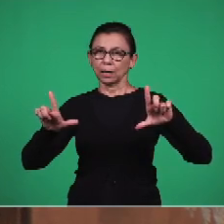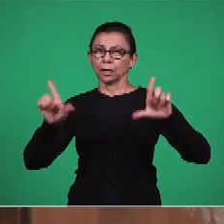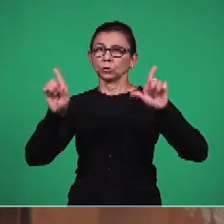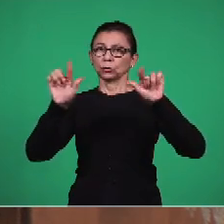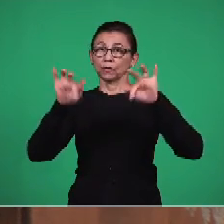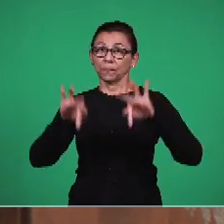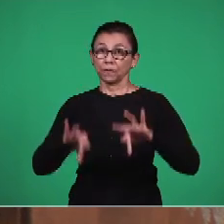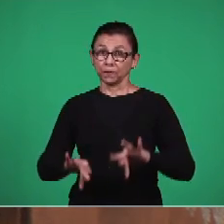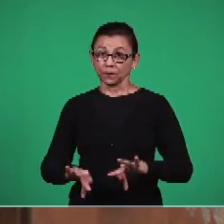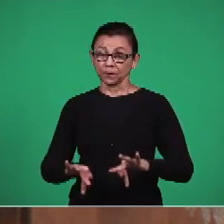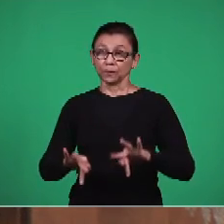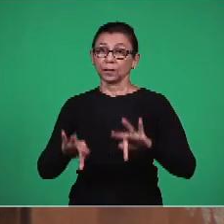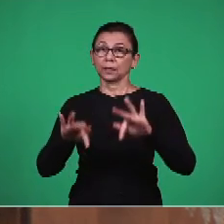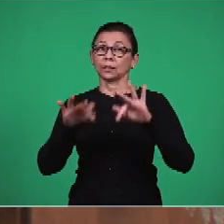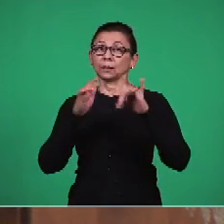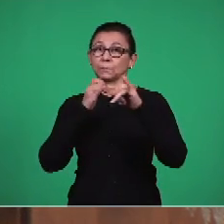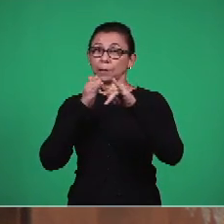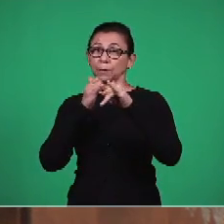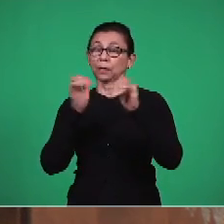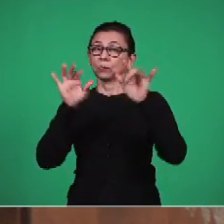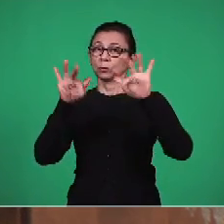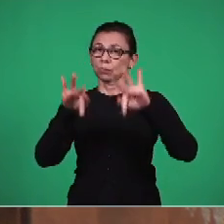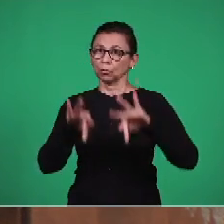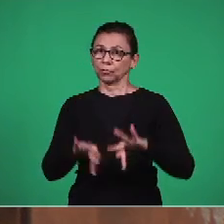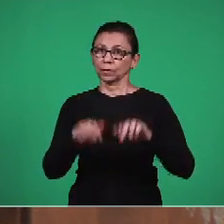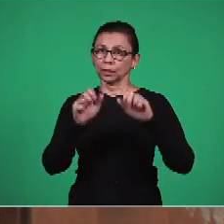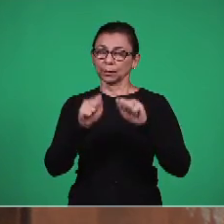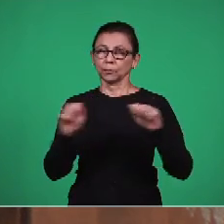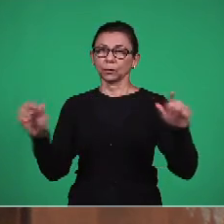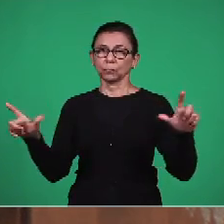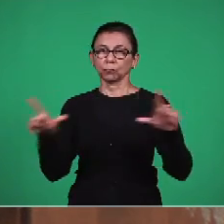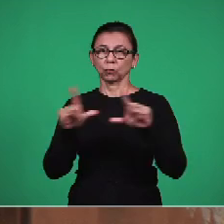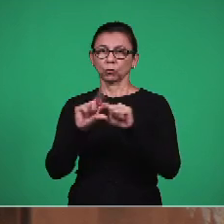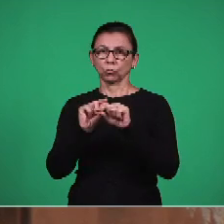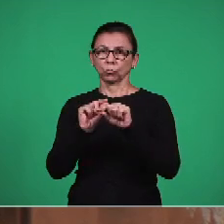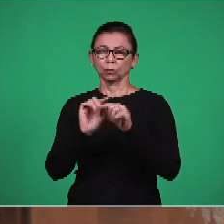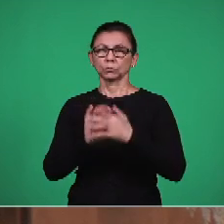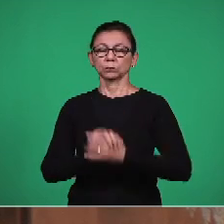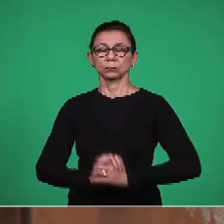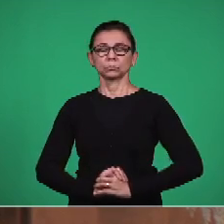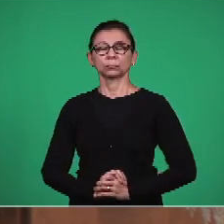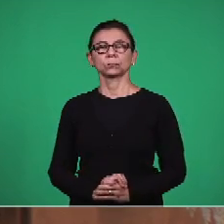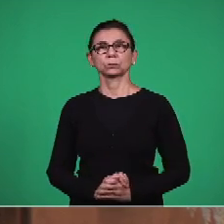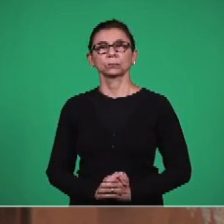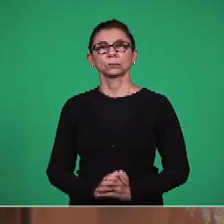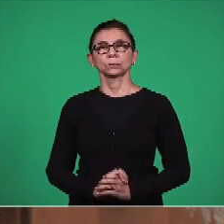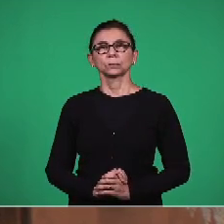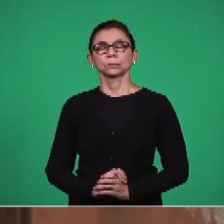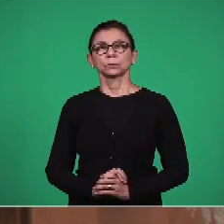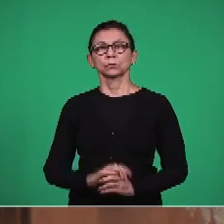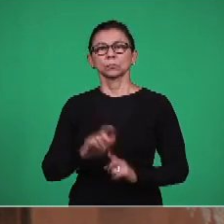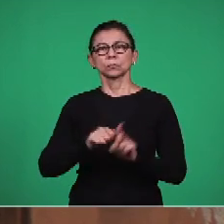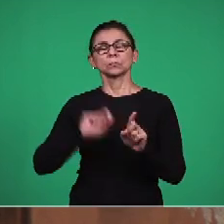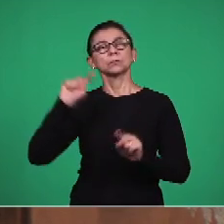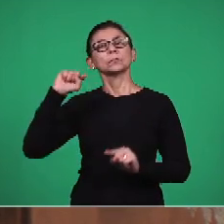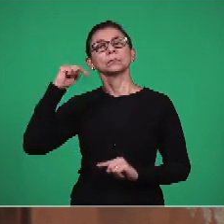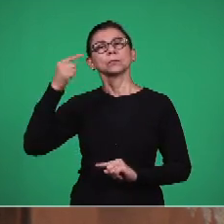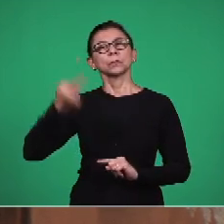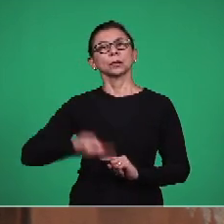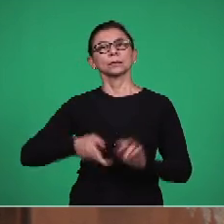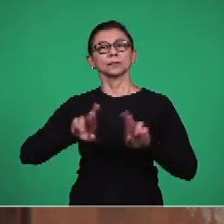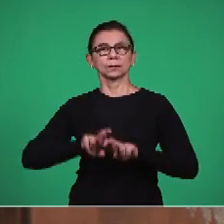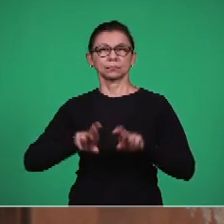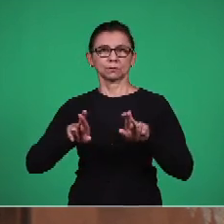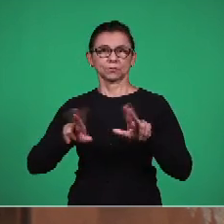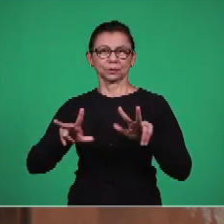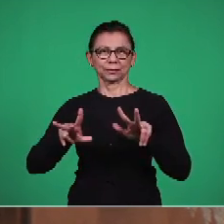vinheta encerrando, nesse caso, estará encerrado. Mas vamos ter, no próximo mês, um mês diferente. Os